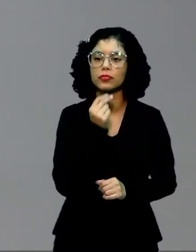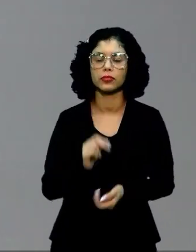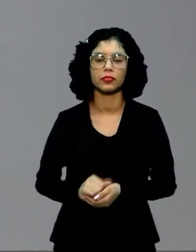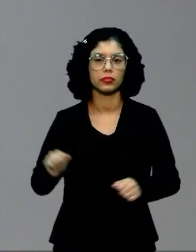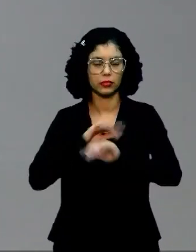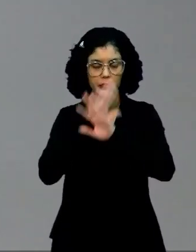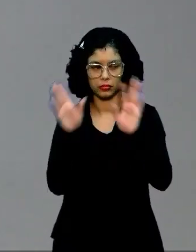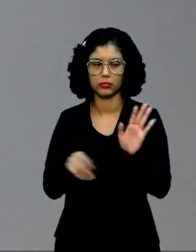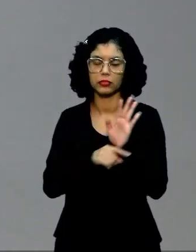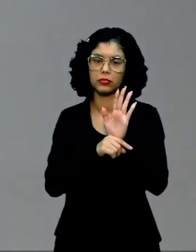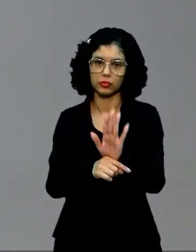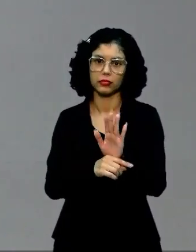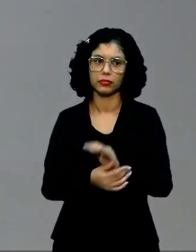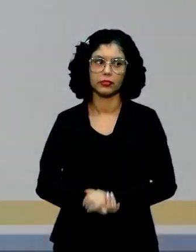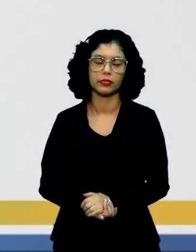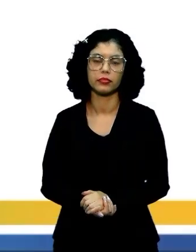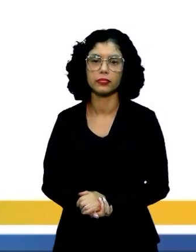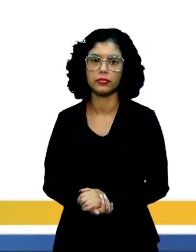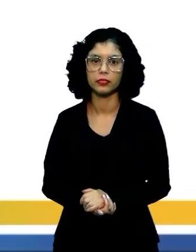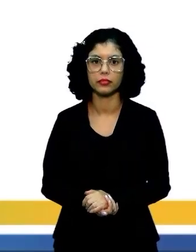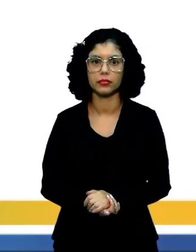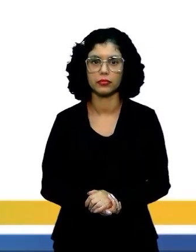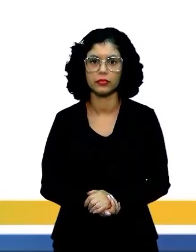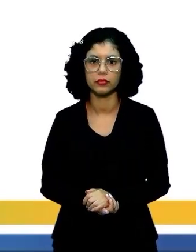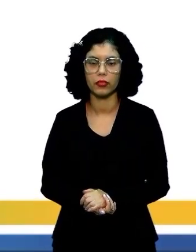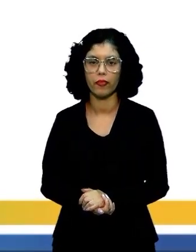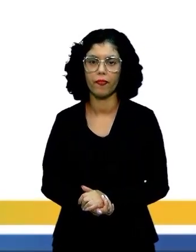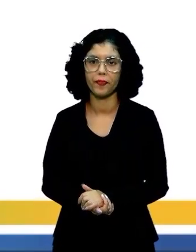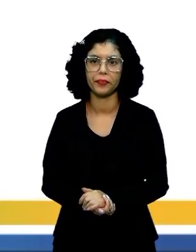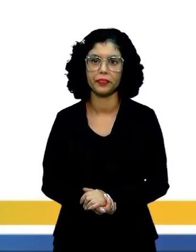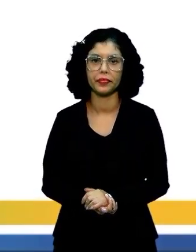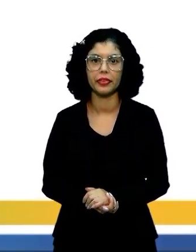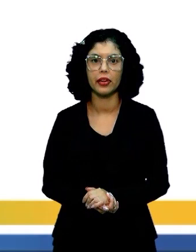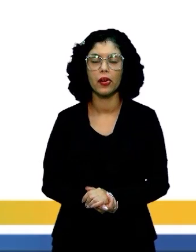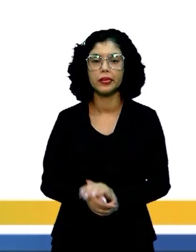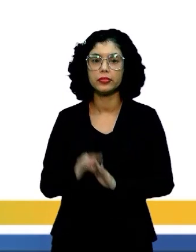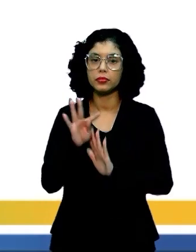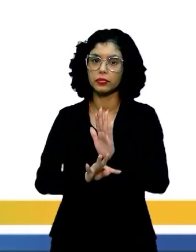deixa transparecer aí, tá? Vamos lá à questão.